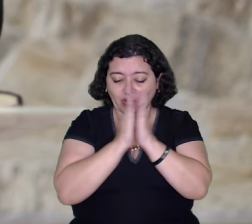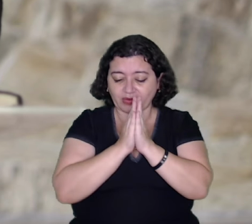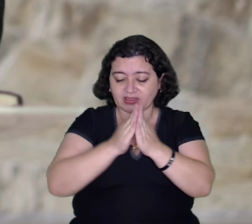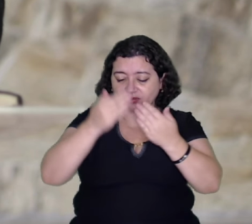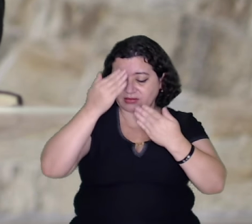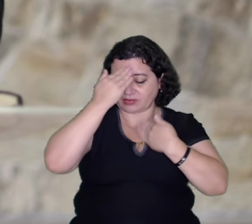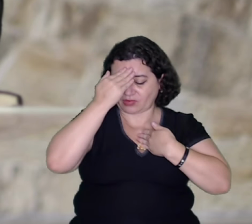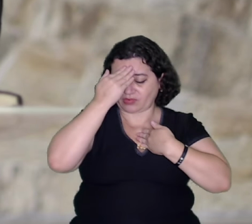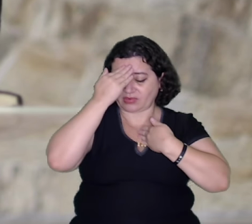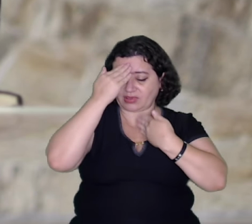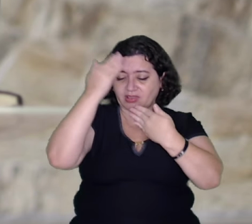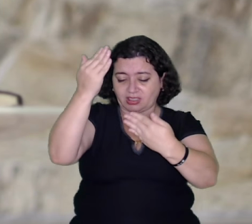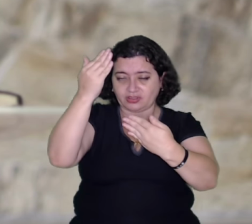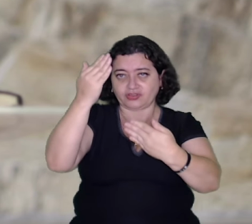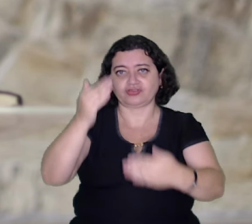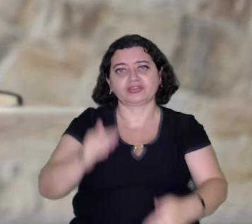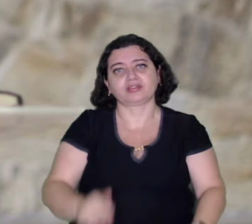gratidão.